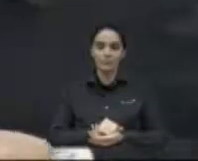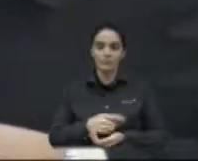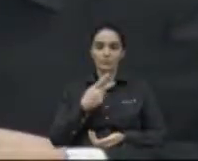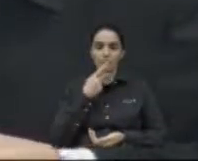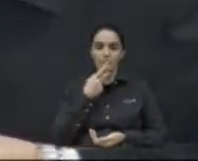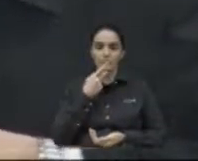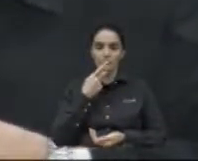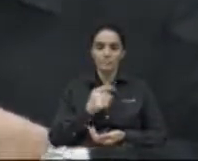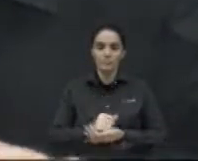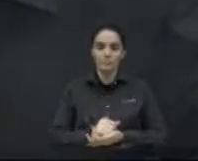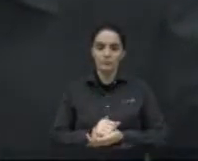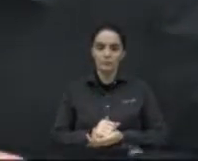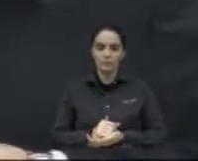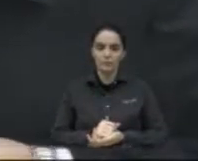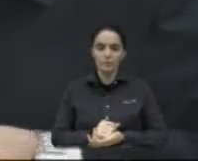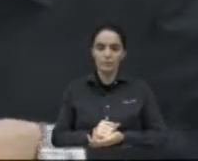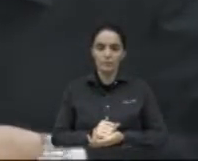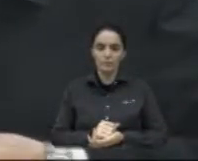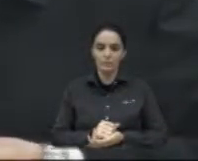justificar...